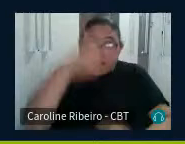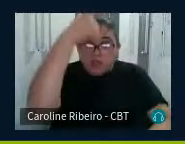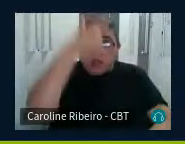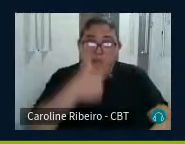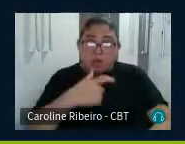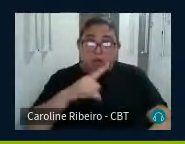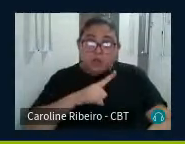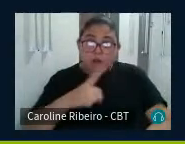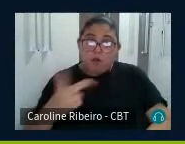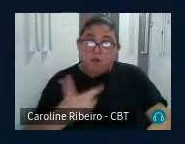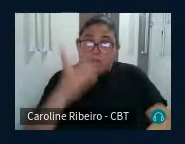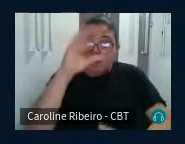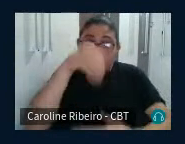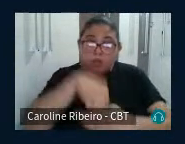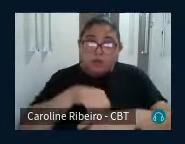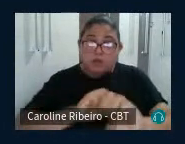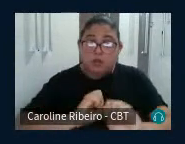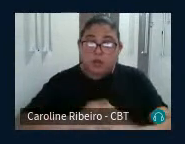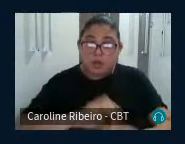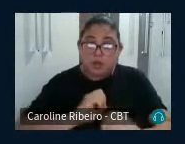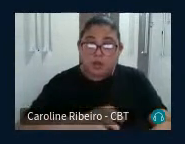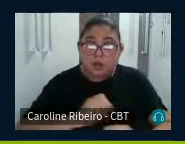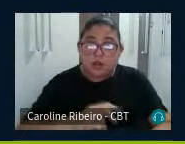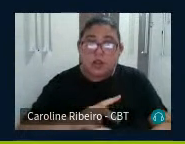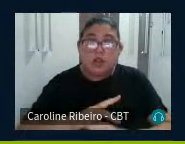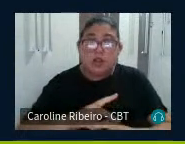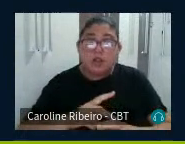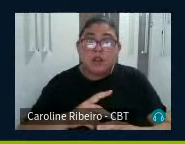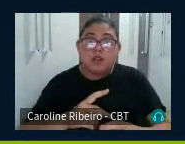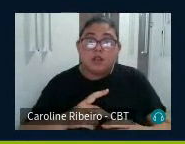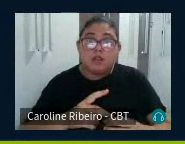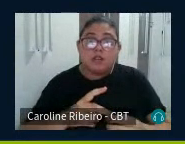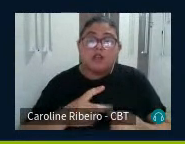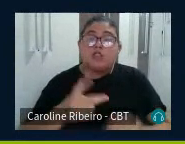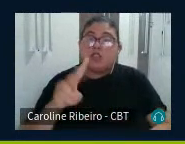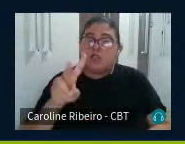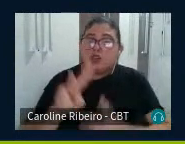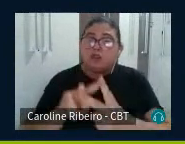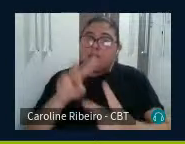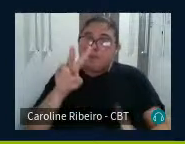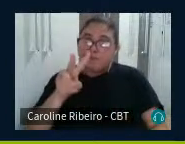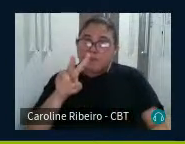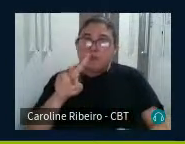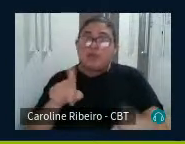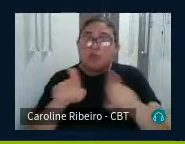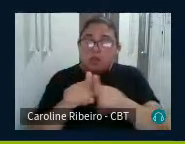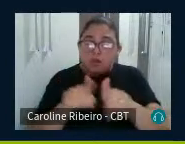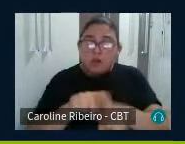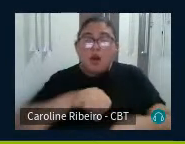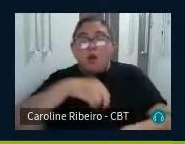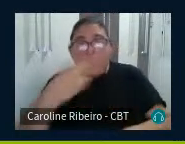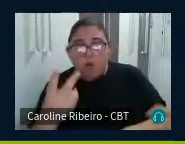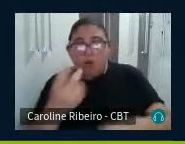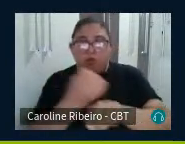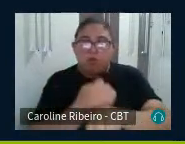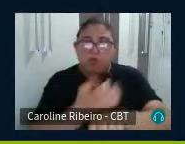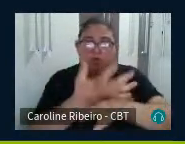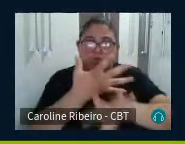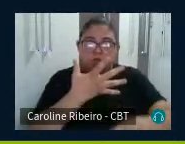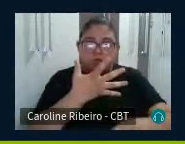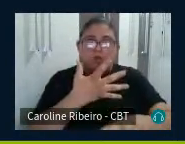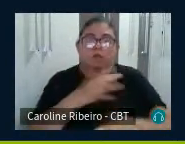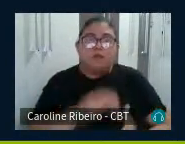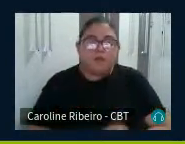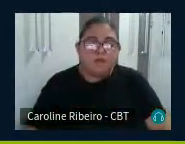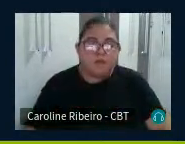de estudo EAD, né, dessa forma aí de estudo em home office, enfim, né, esse tele,